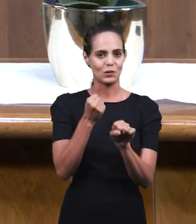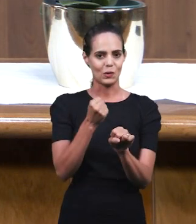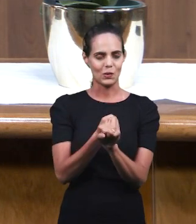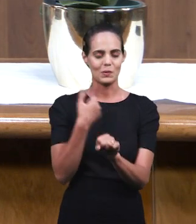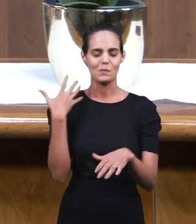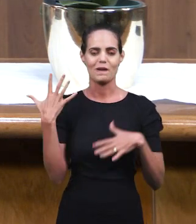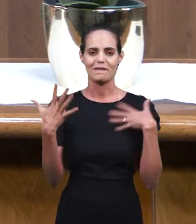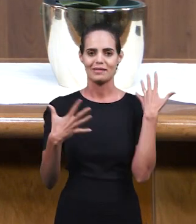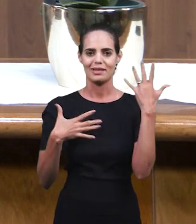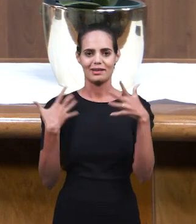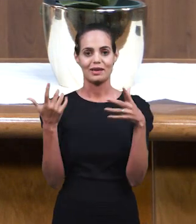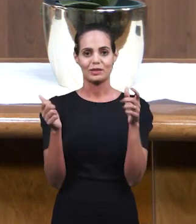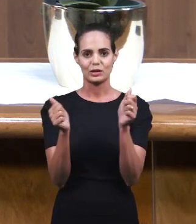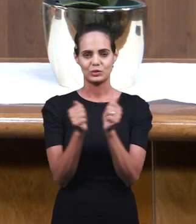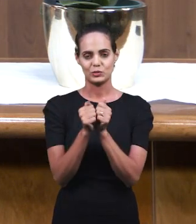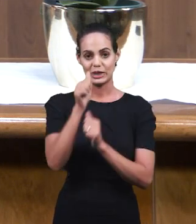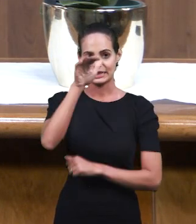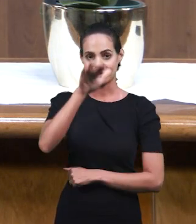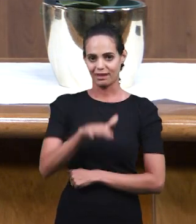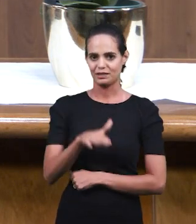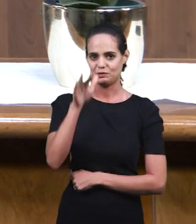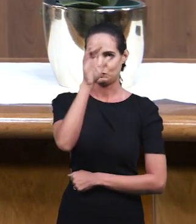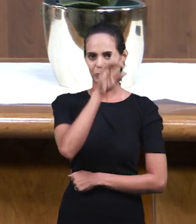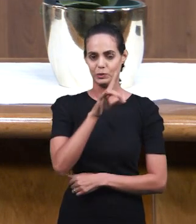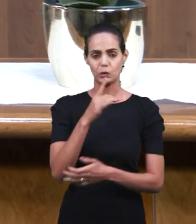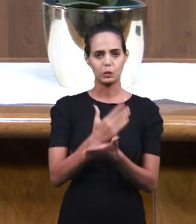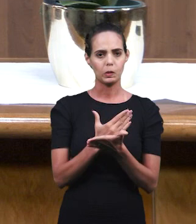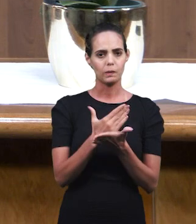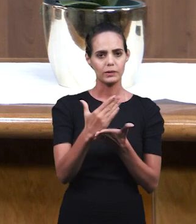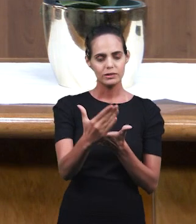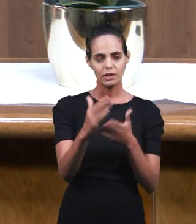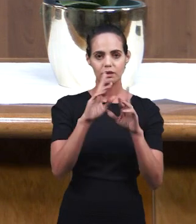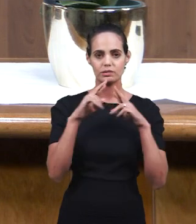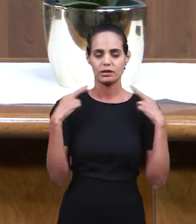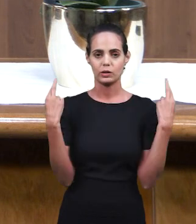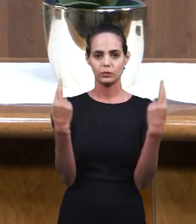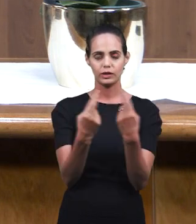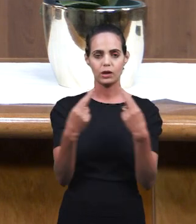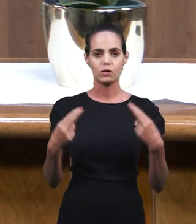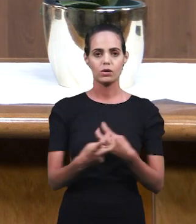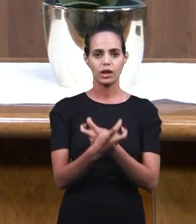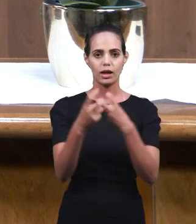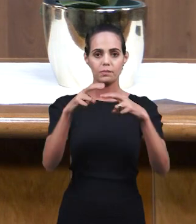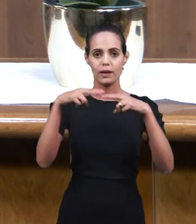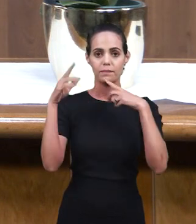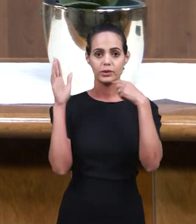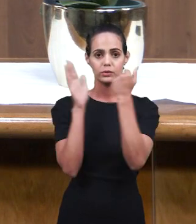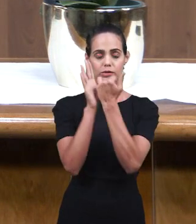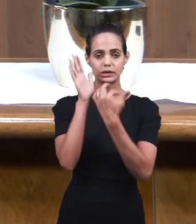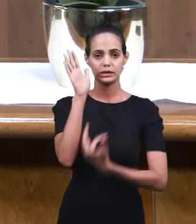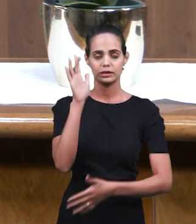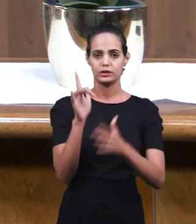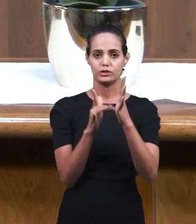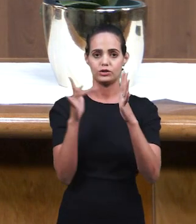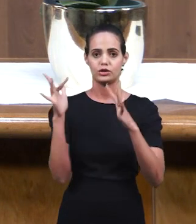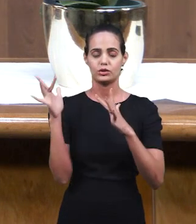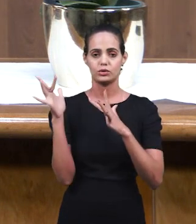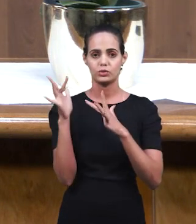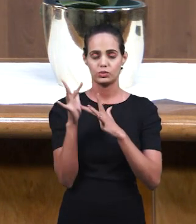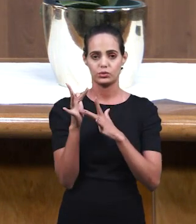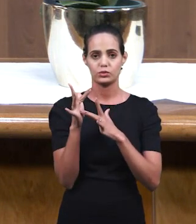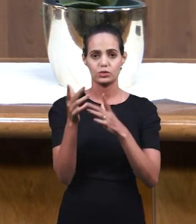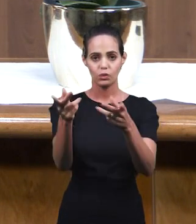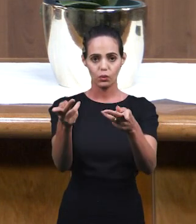nessa tarde de domingo. E nós vamos dar início, então, a essa reunião, nós vamos clamar pelo sangue de Jesus. Eu convido você que pudesse colocar de